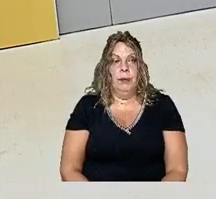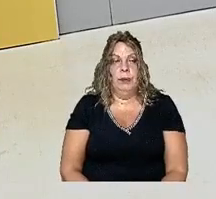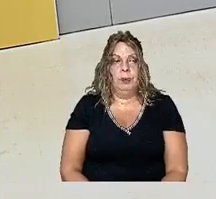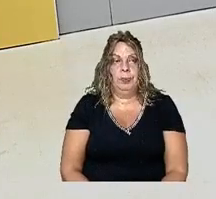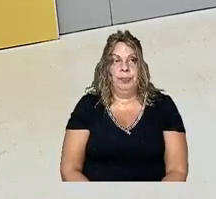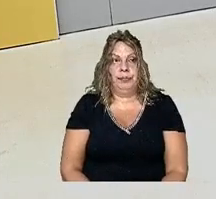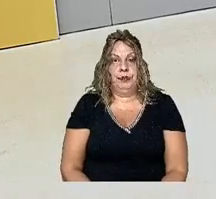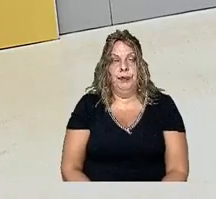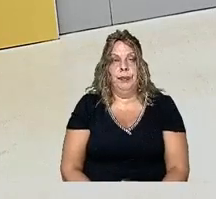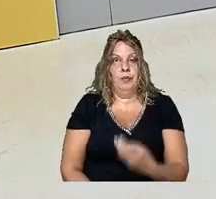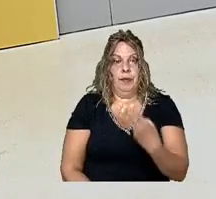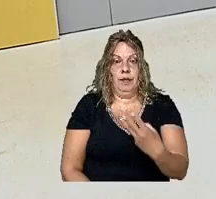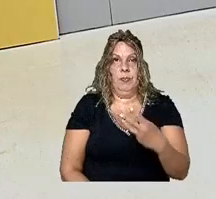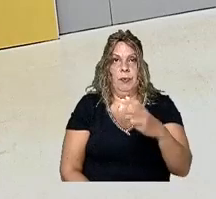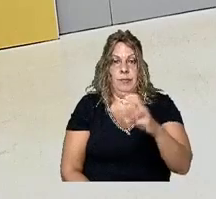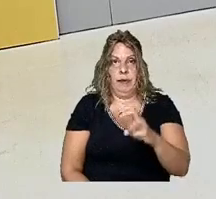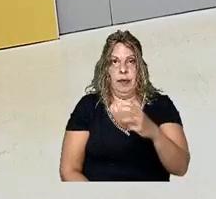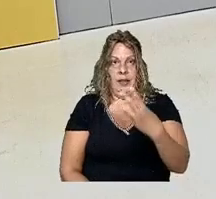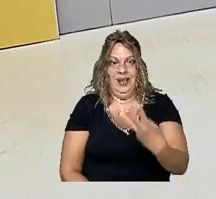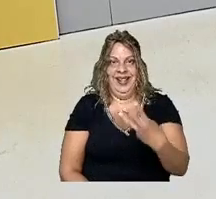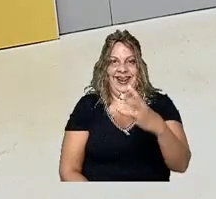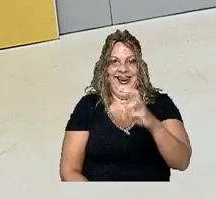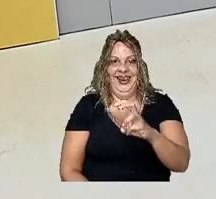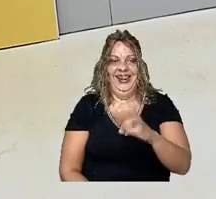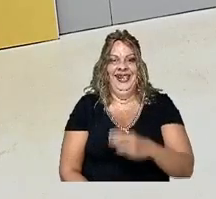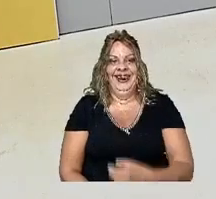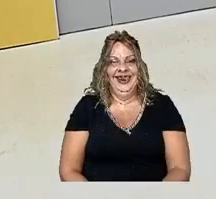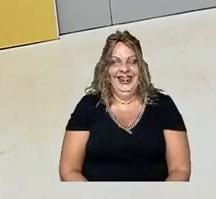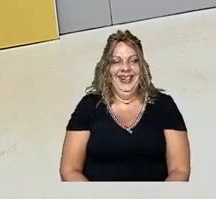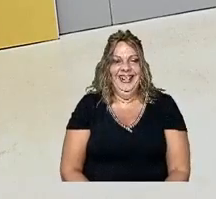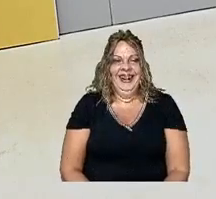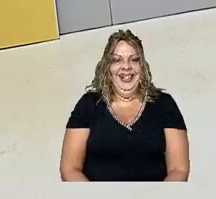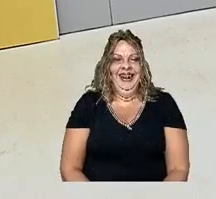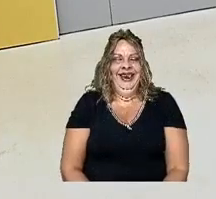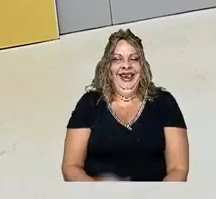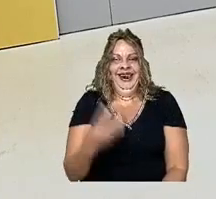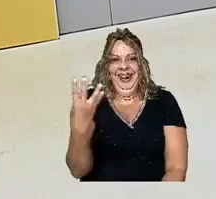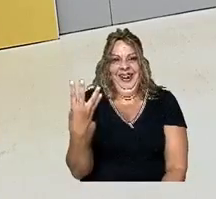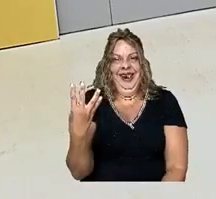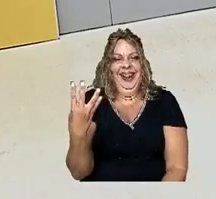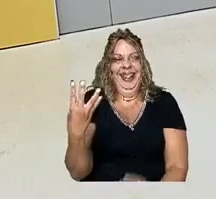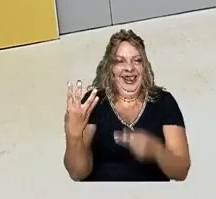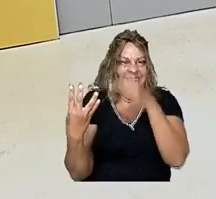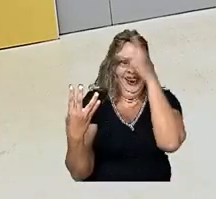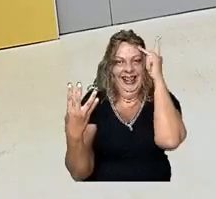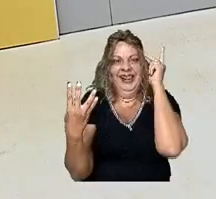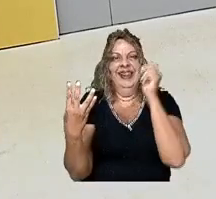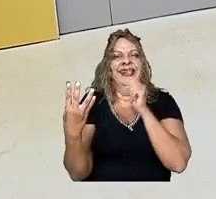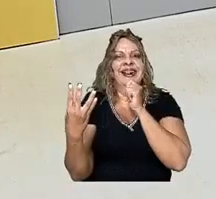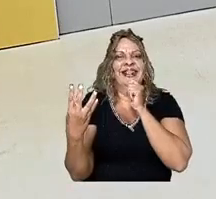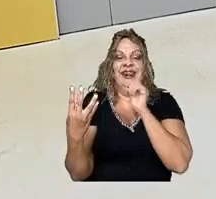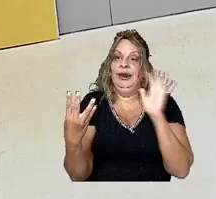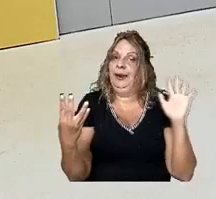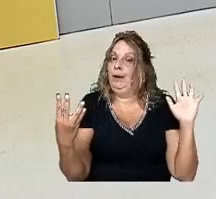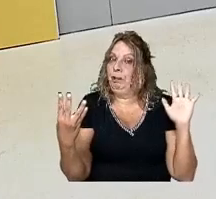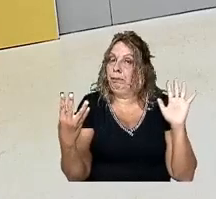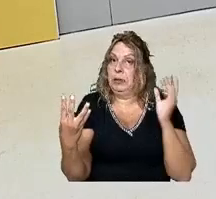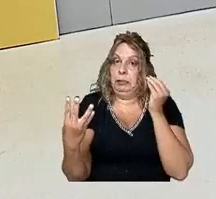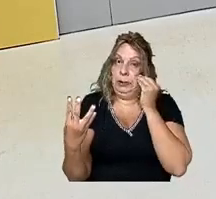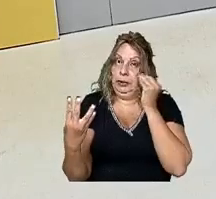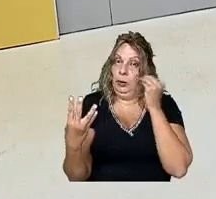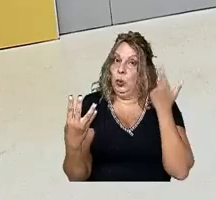aí, 35, 35. 4 títulos na disputa, ainda nada decidido,